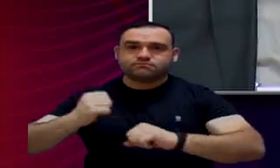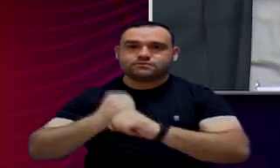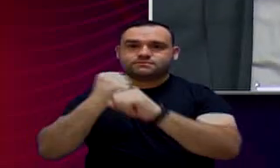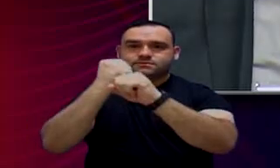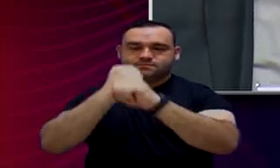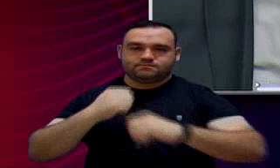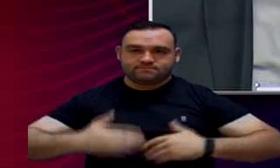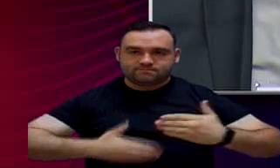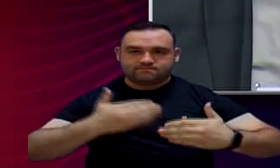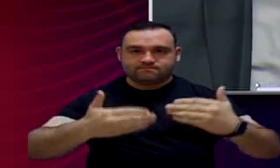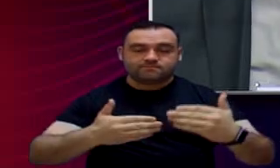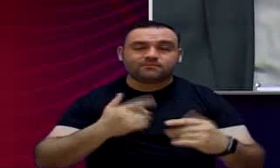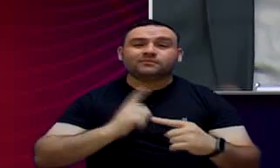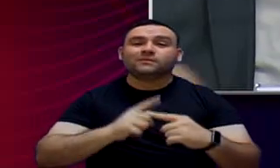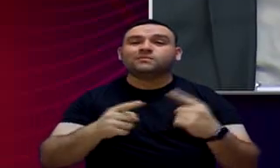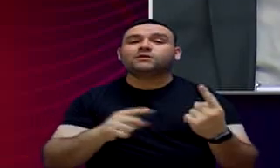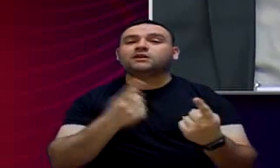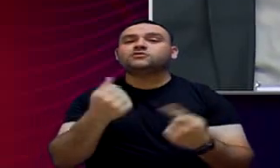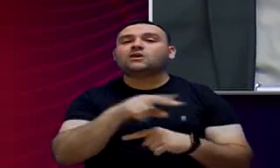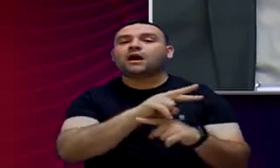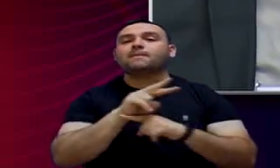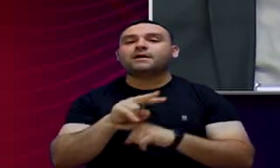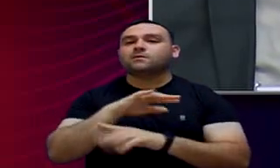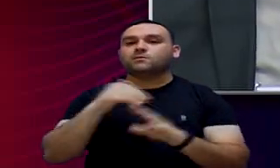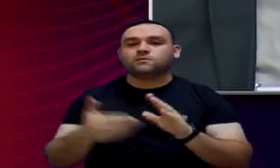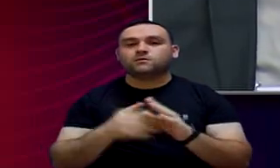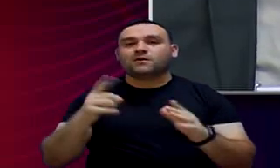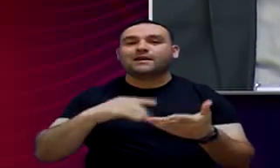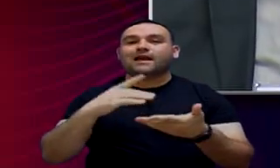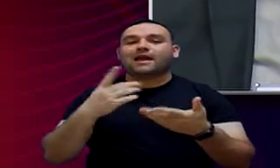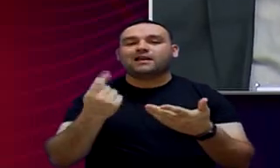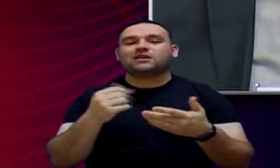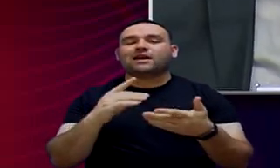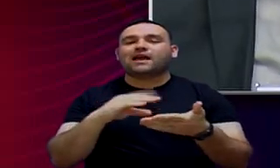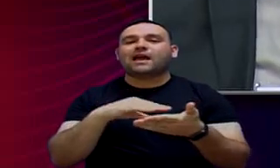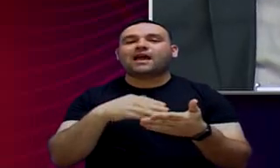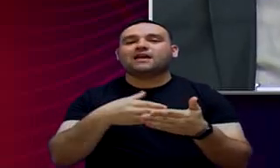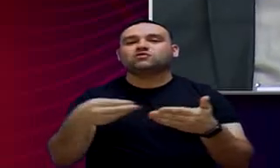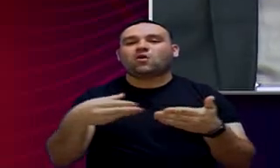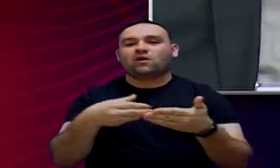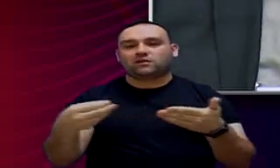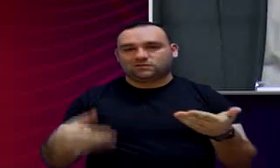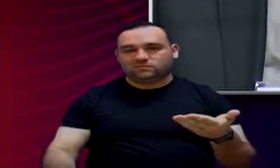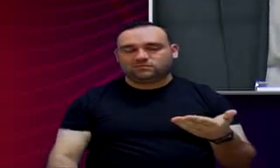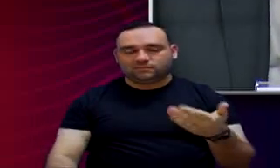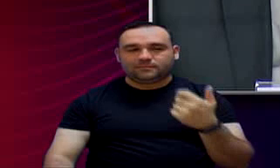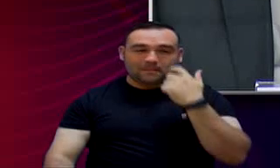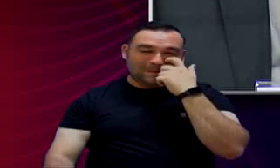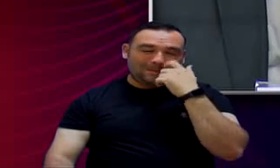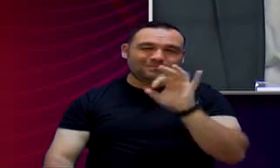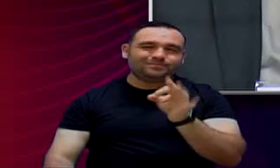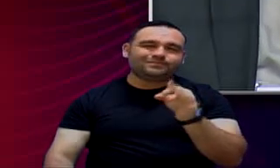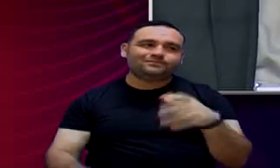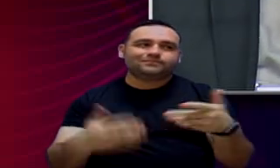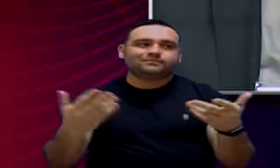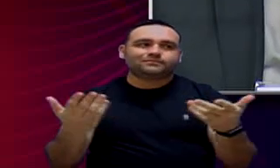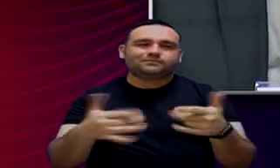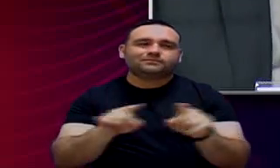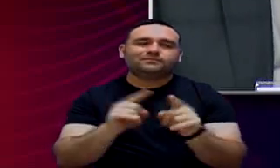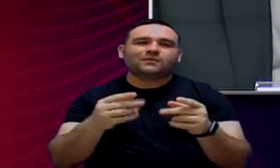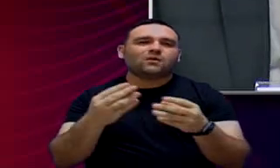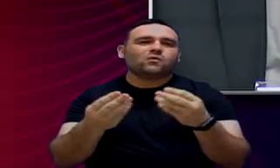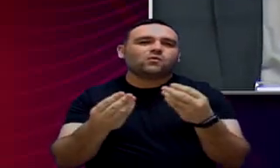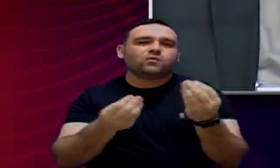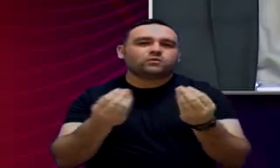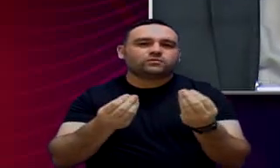até mais porque a maioria desses empréstimos são em dólar Então nesse caso como